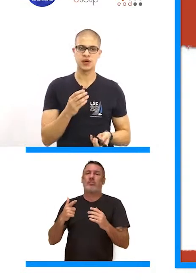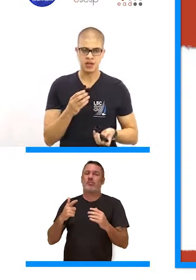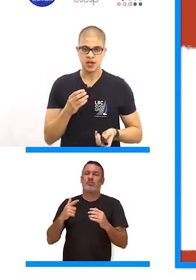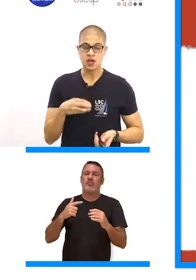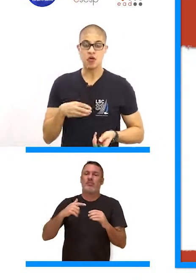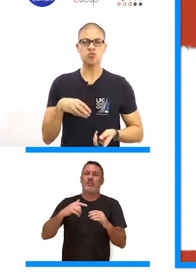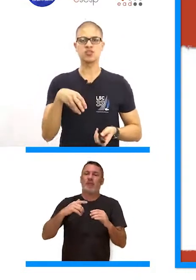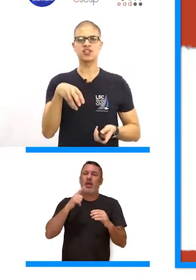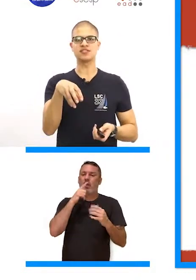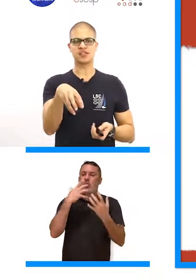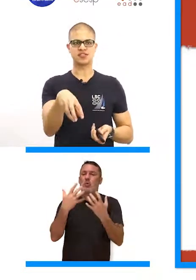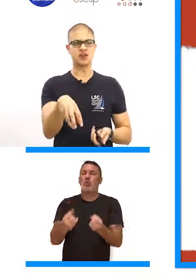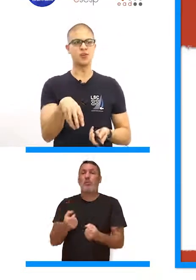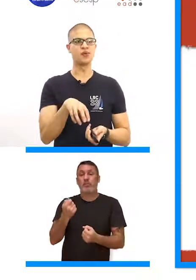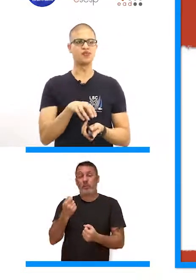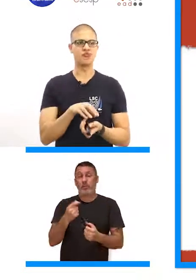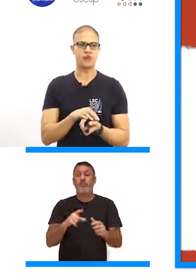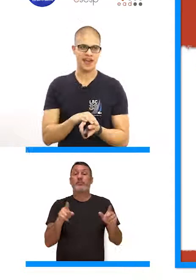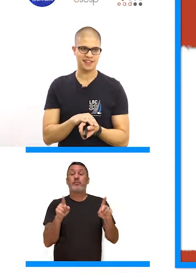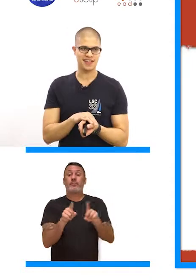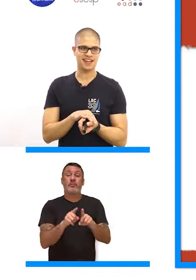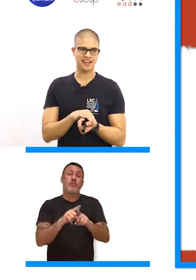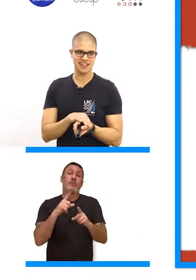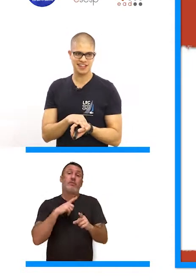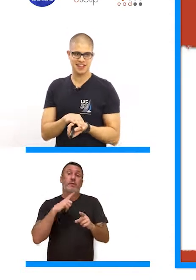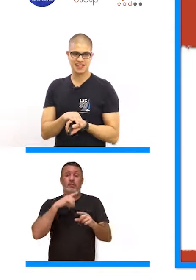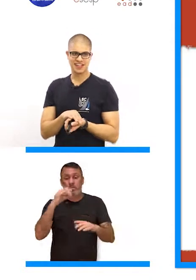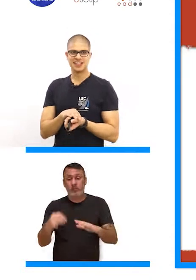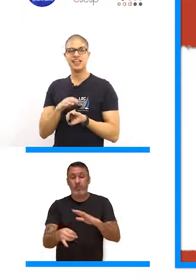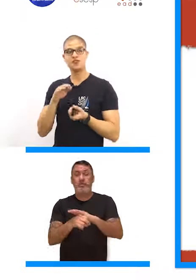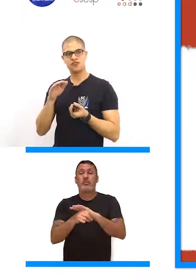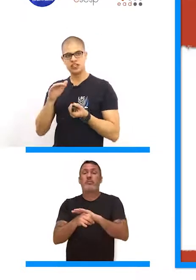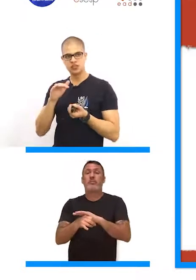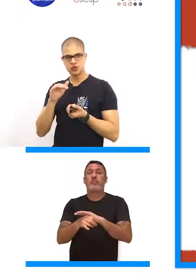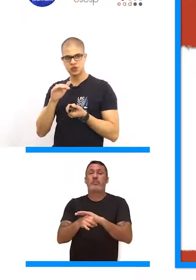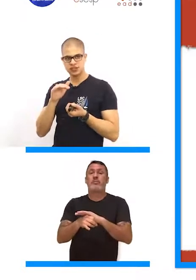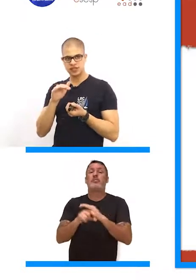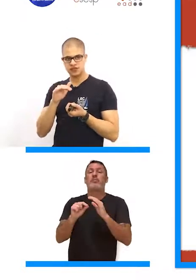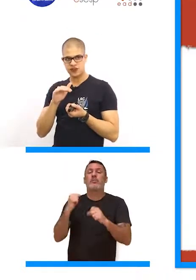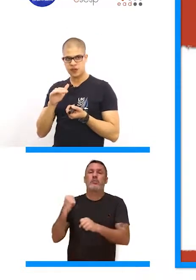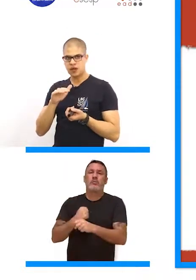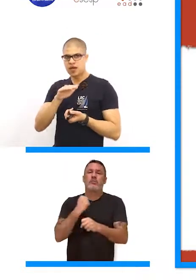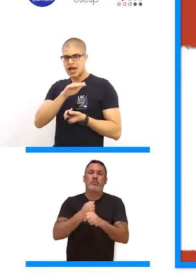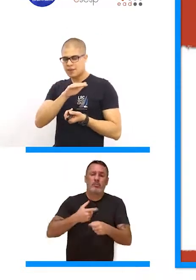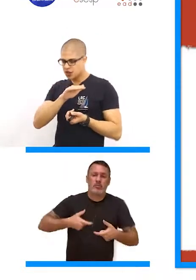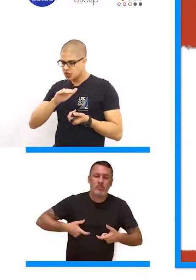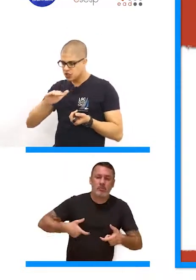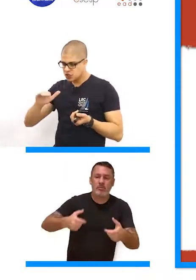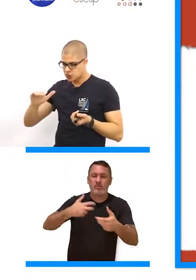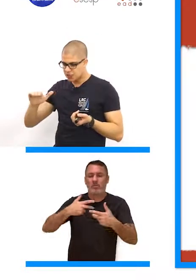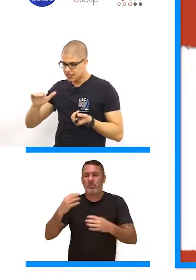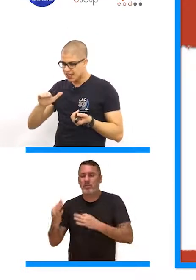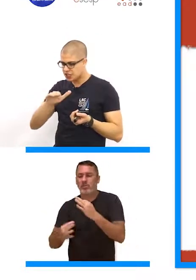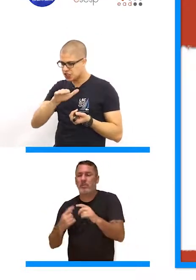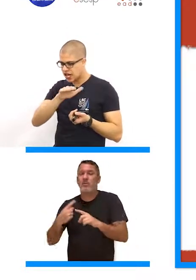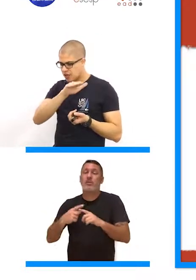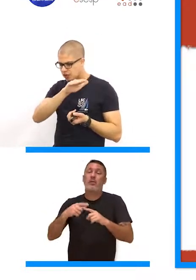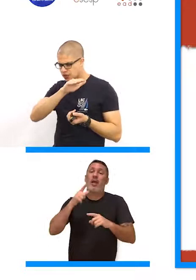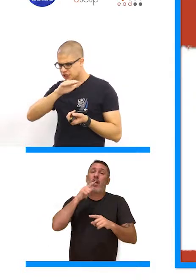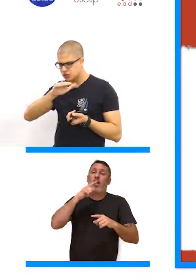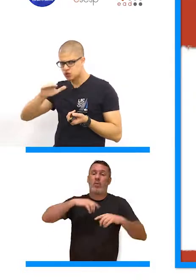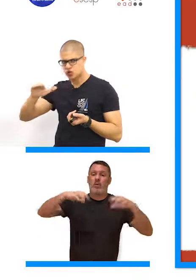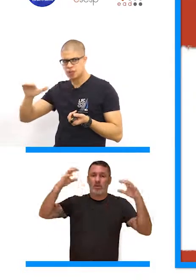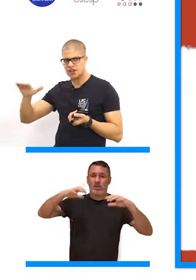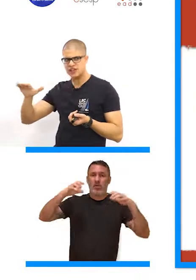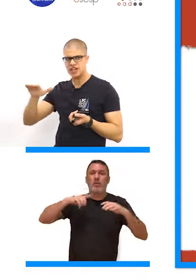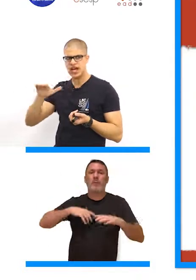existe uma concentração pluviométrica ali devido à maior disponibilidade de água